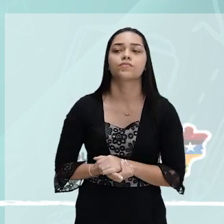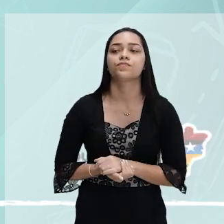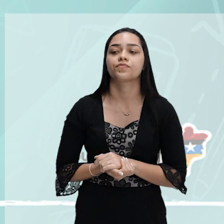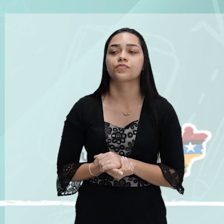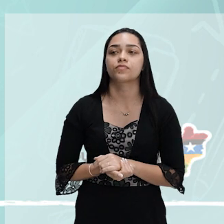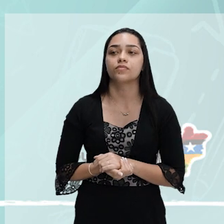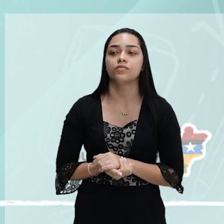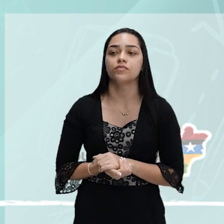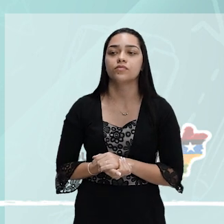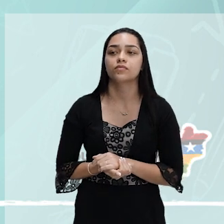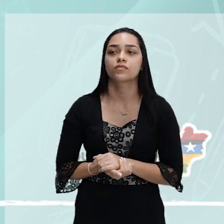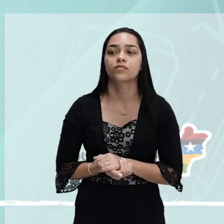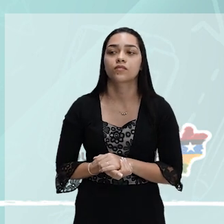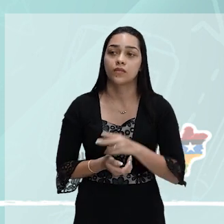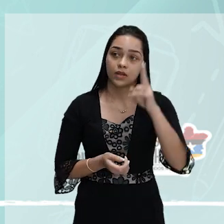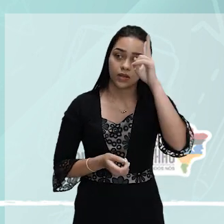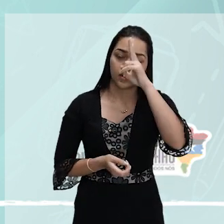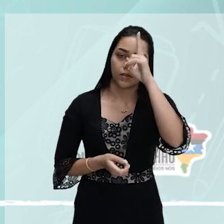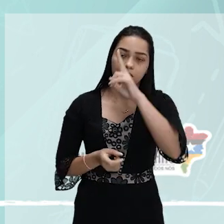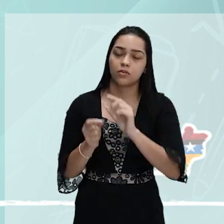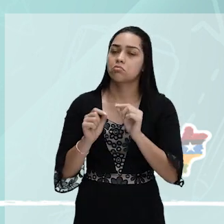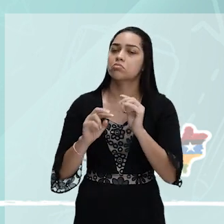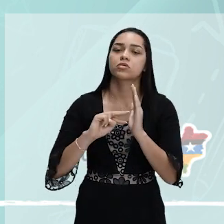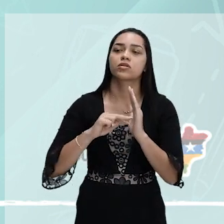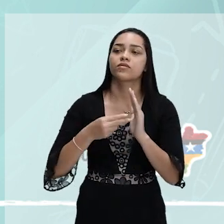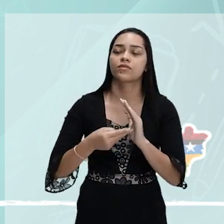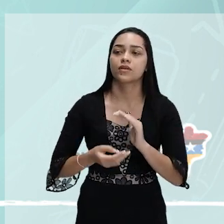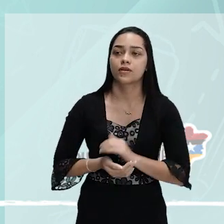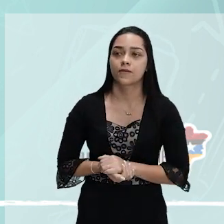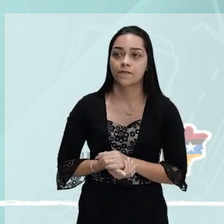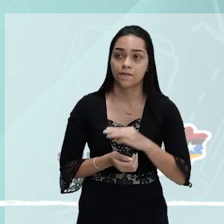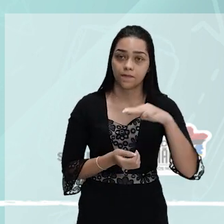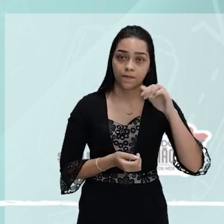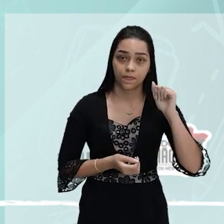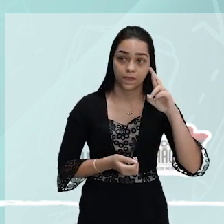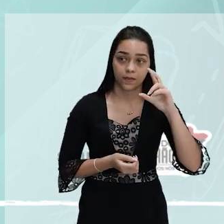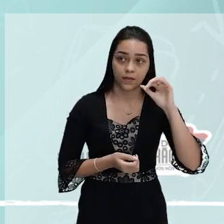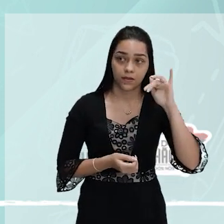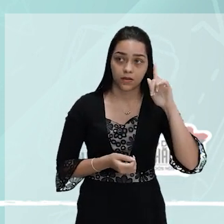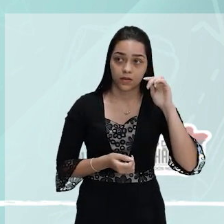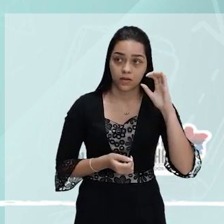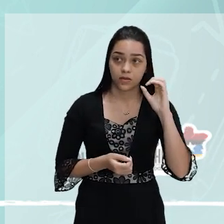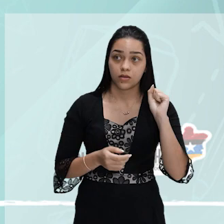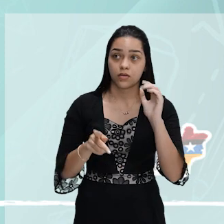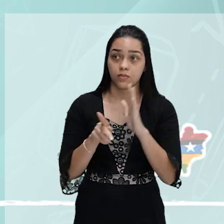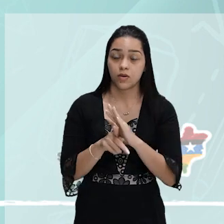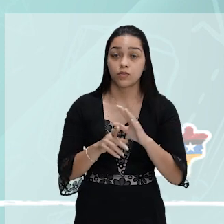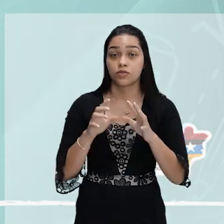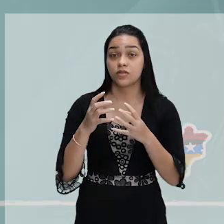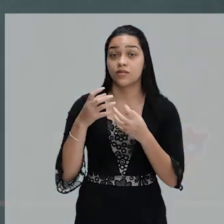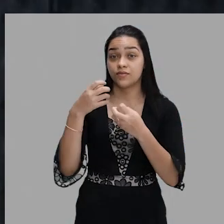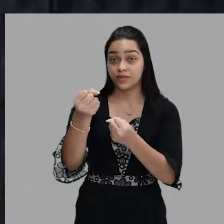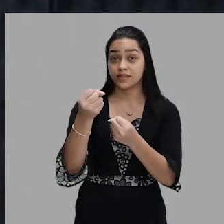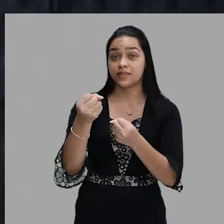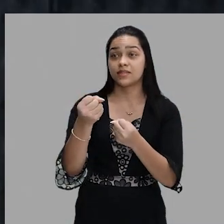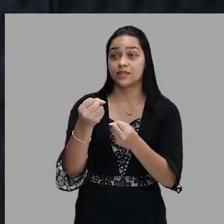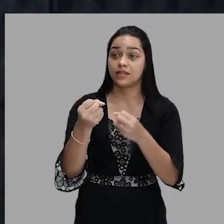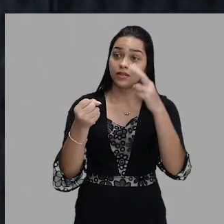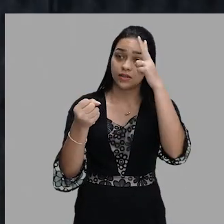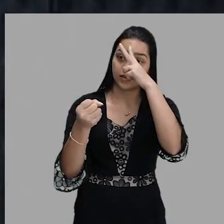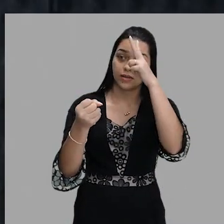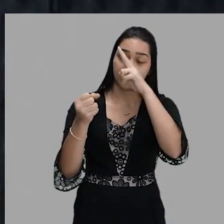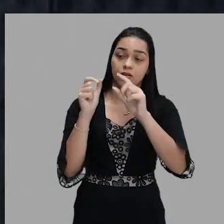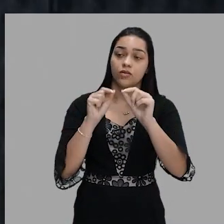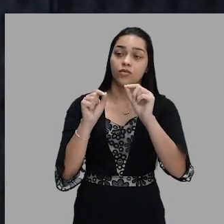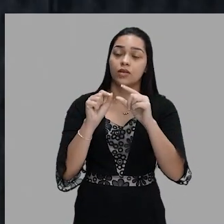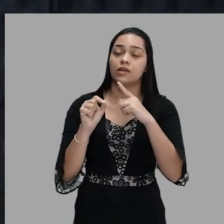Macrófagos, né? Vamos lembrar o que são os macrófagos. Os macrófagos são células de defesa, tá? Vamos lembrar que